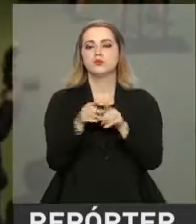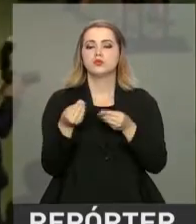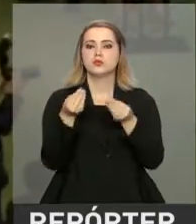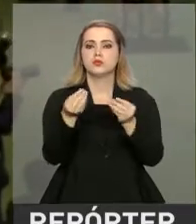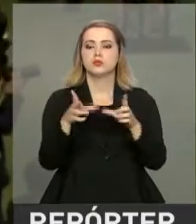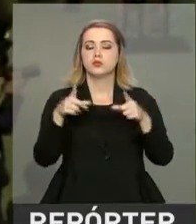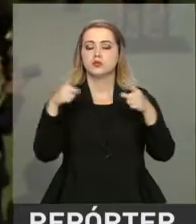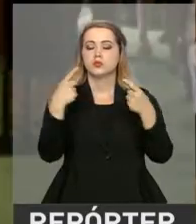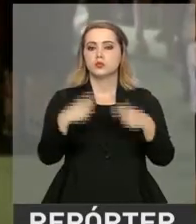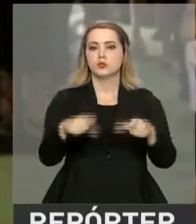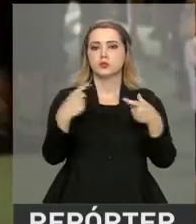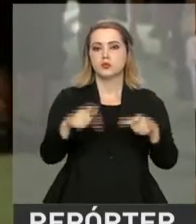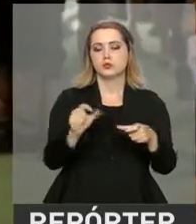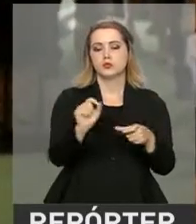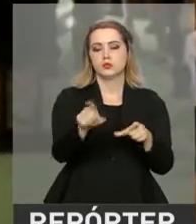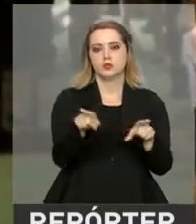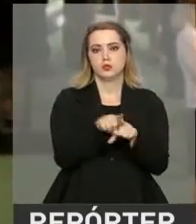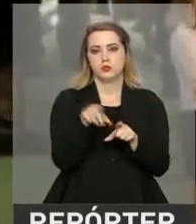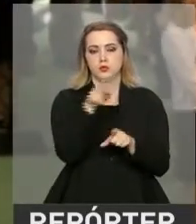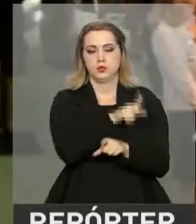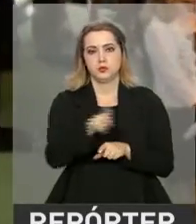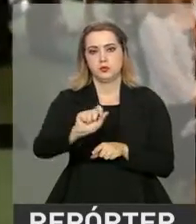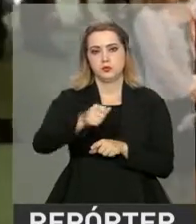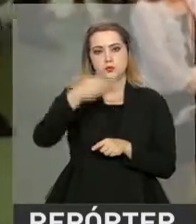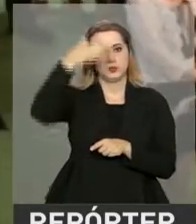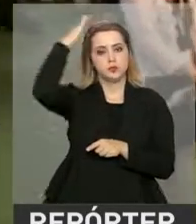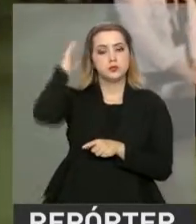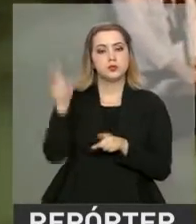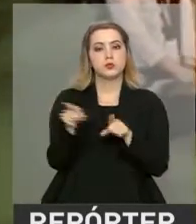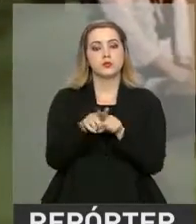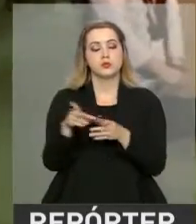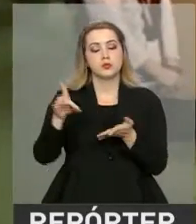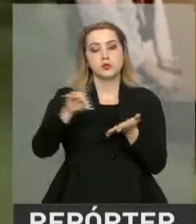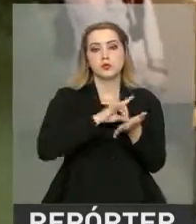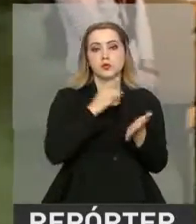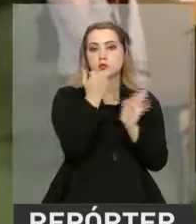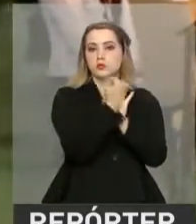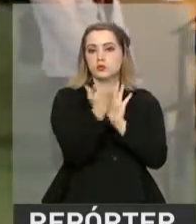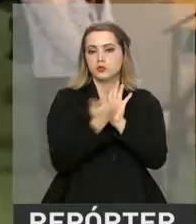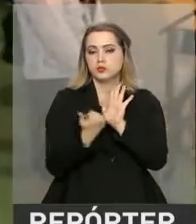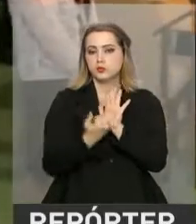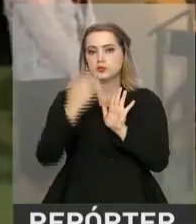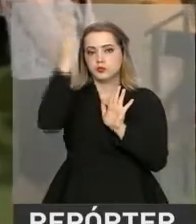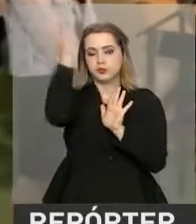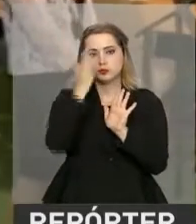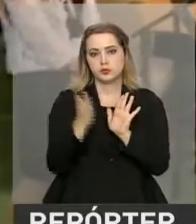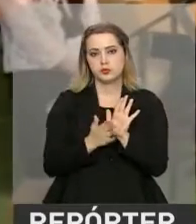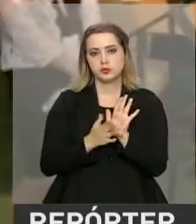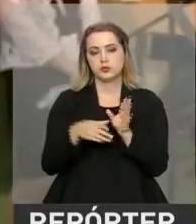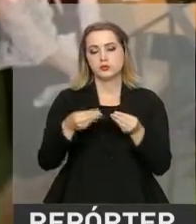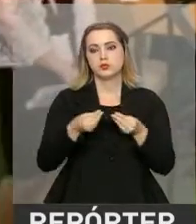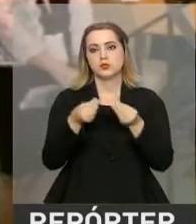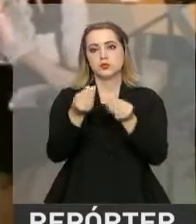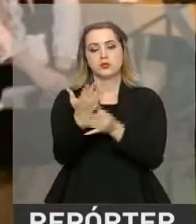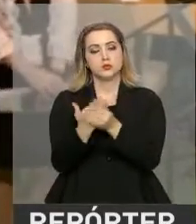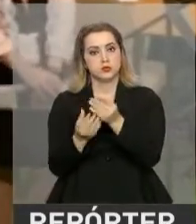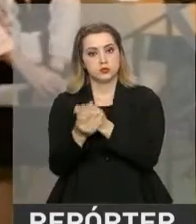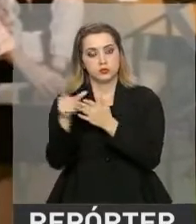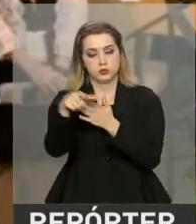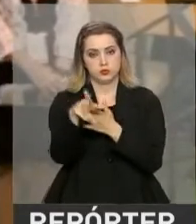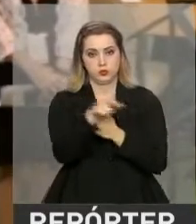das nações unidas o presidente michel temer entregou o compromisso do governo brasileiro nas mãos de ban ki moon até